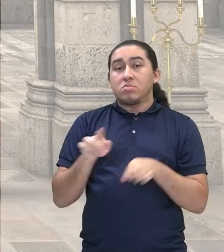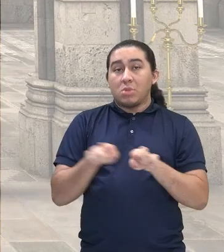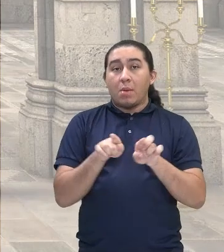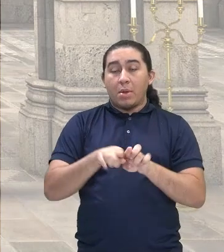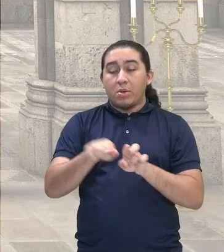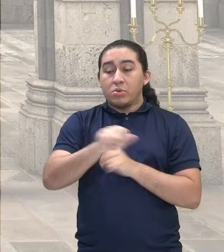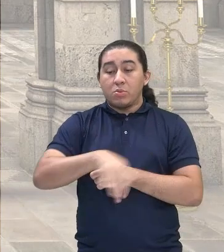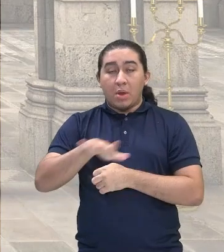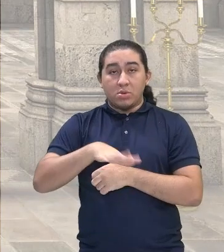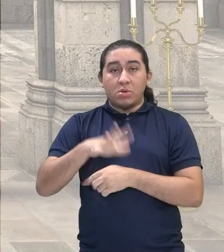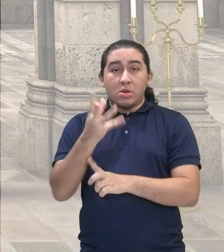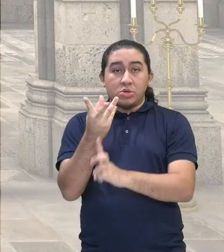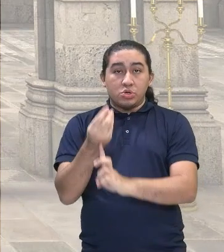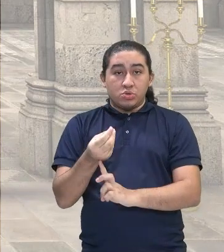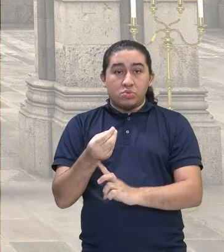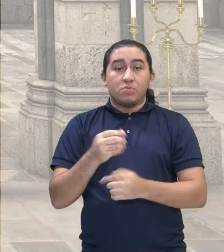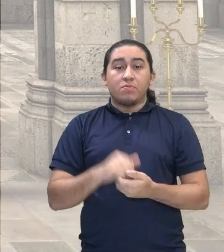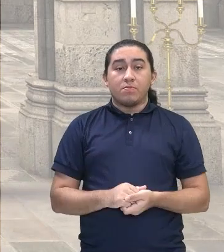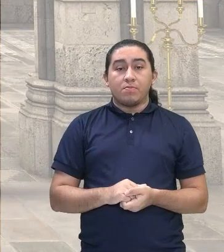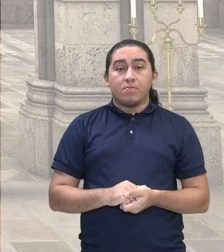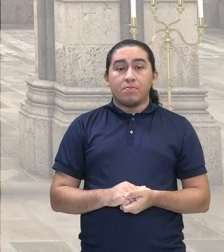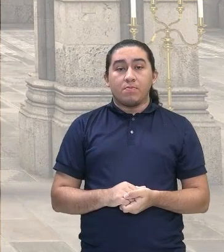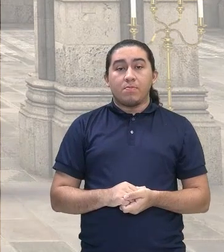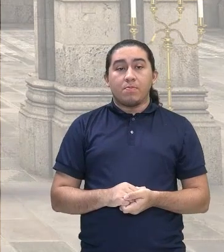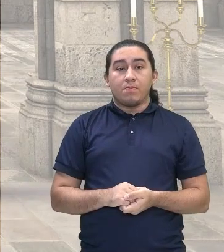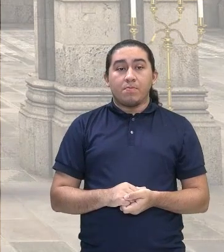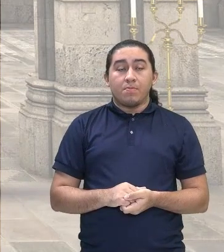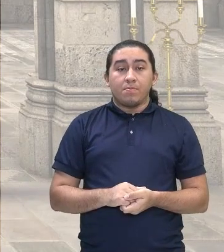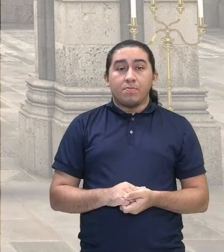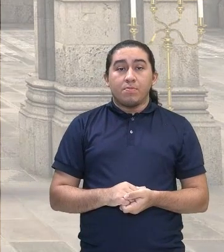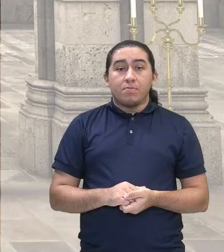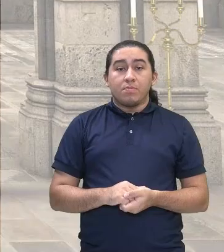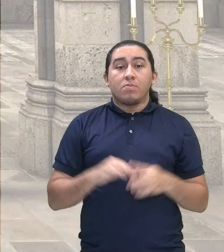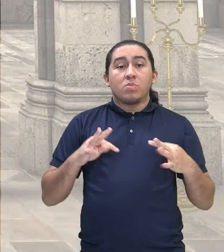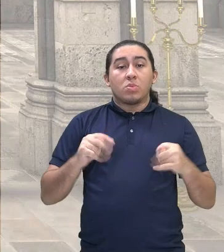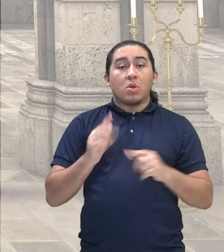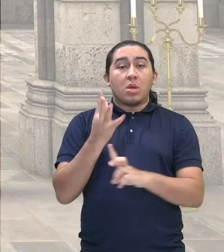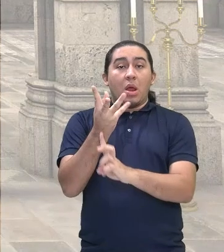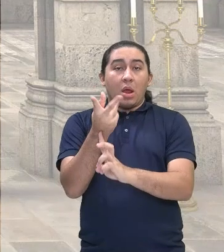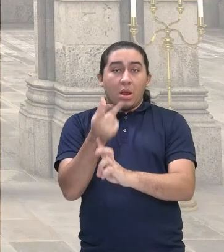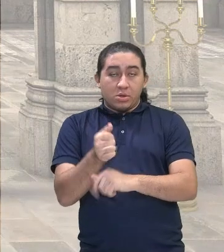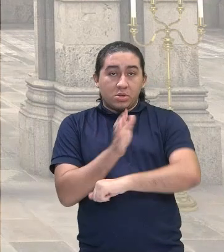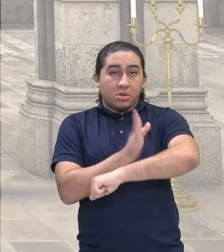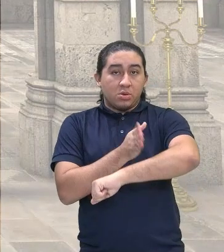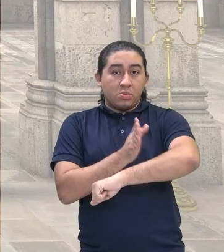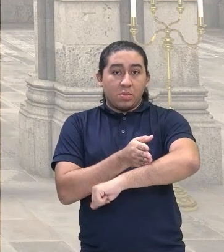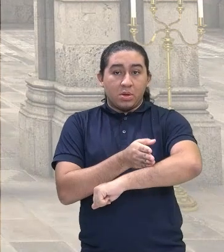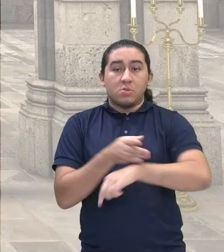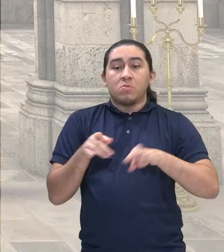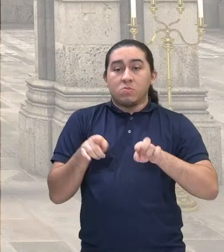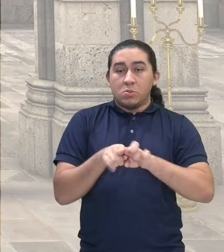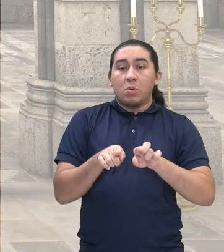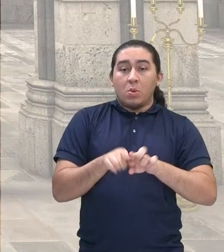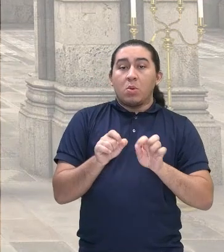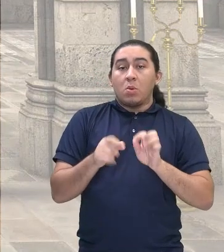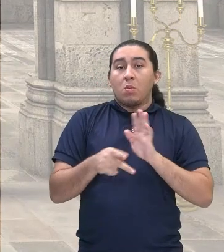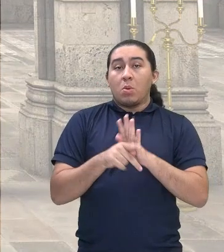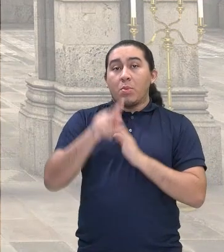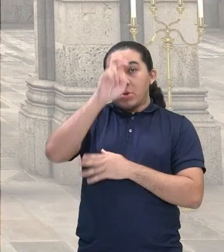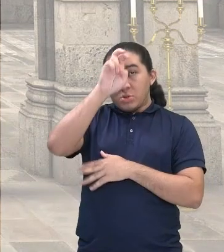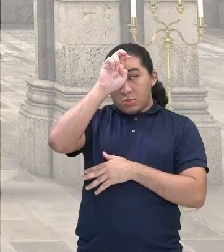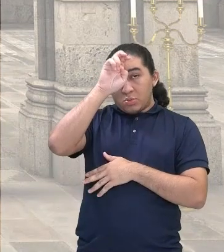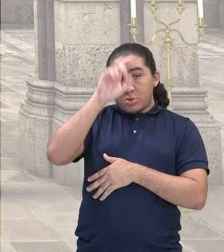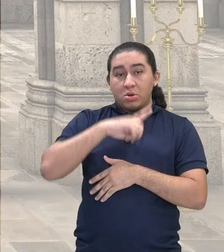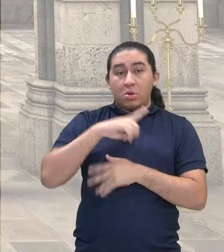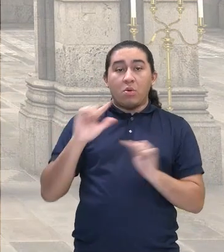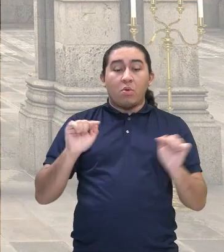campo artístico. Então, toda a arte da Idade Média, assim como na civilização egípcia, era voltada para